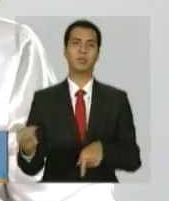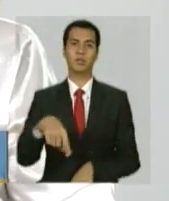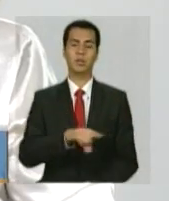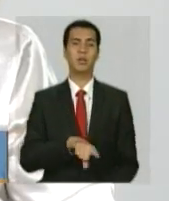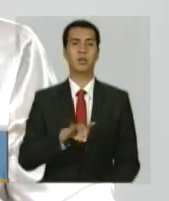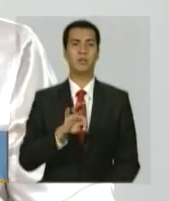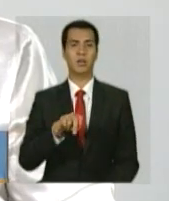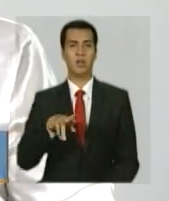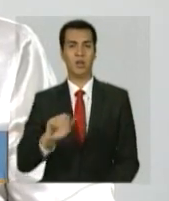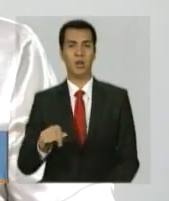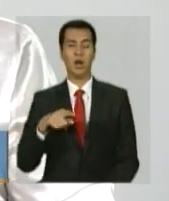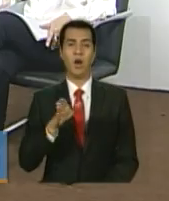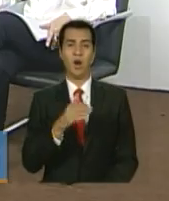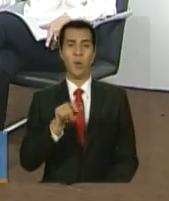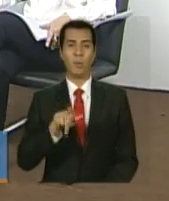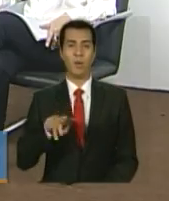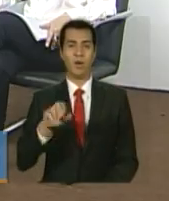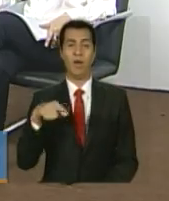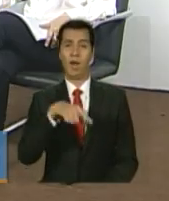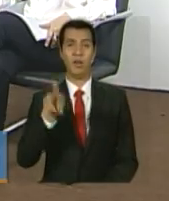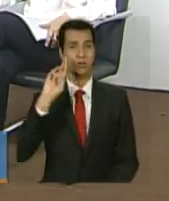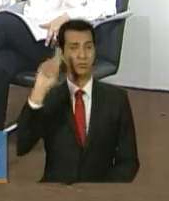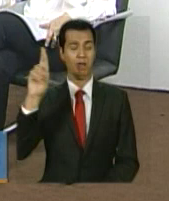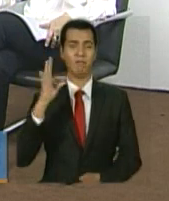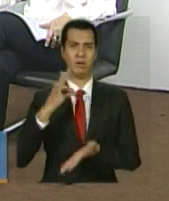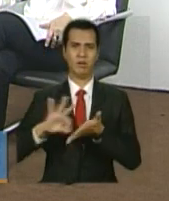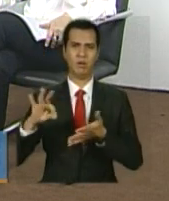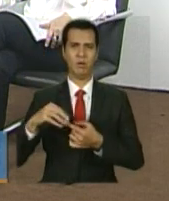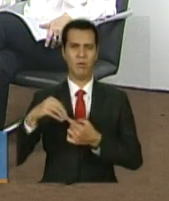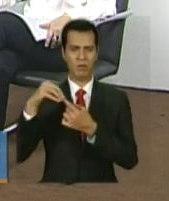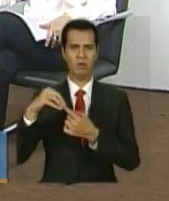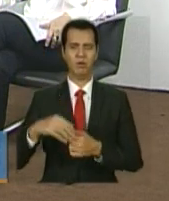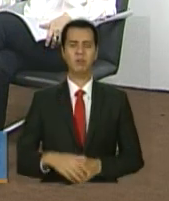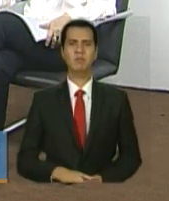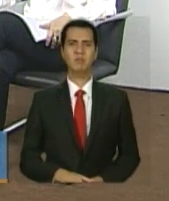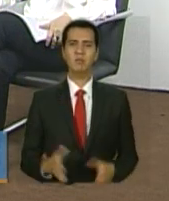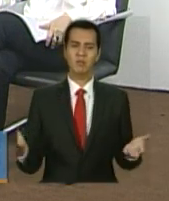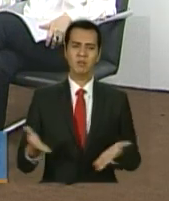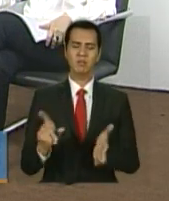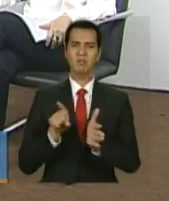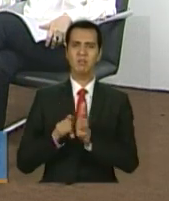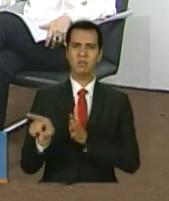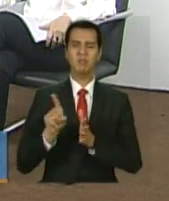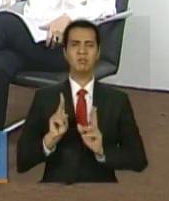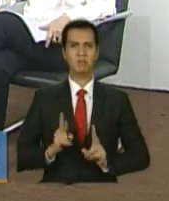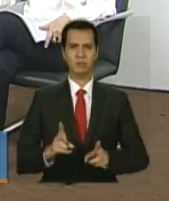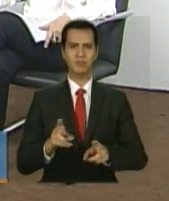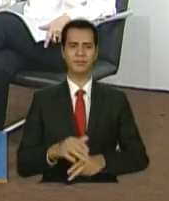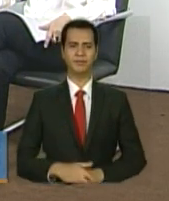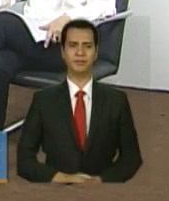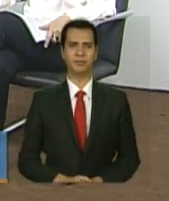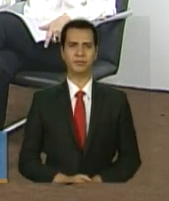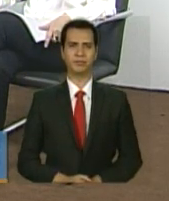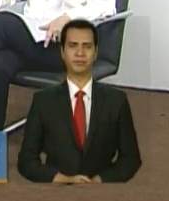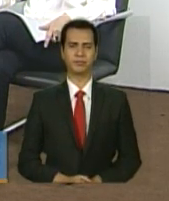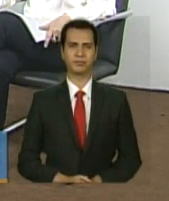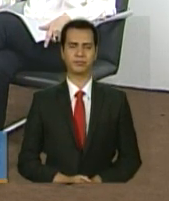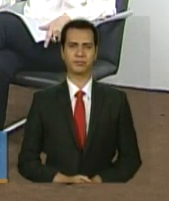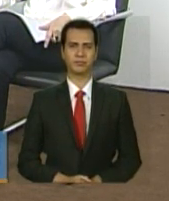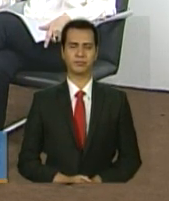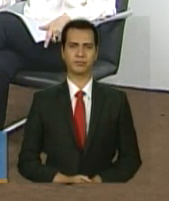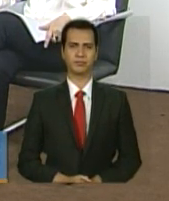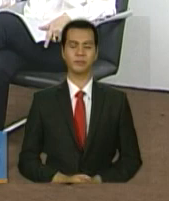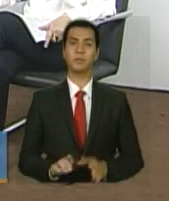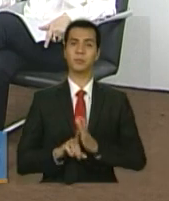Único. Bom, continuando as nossas perguntas, vamos agora, Deuscreide, responder ao